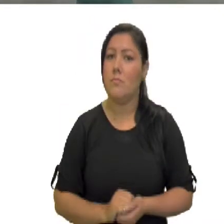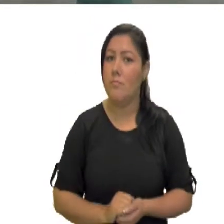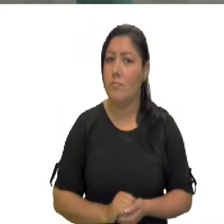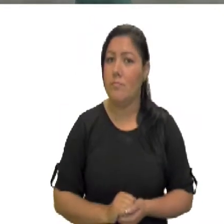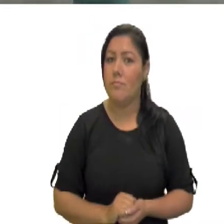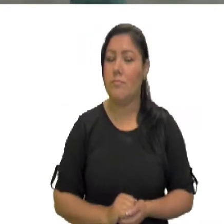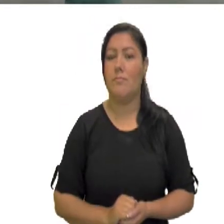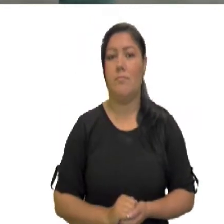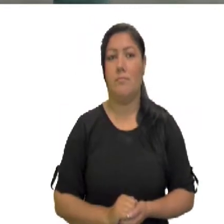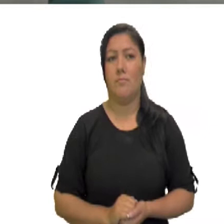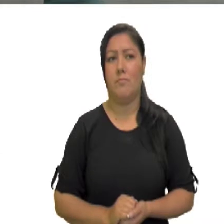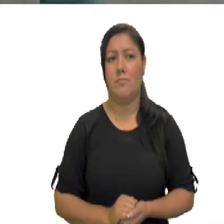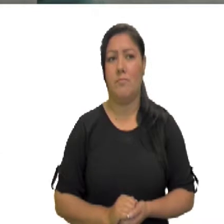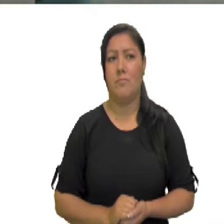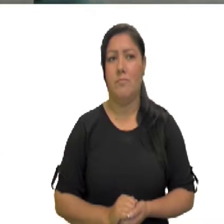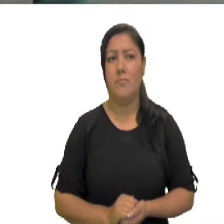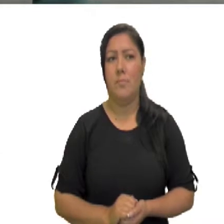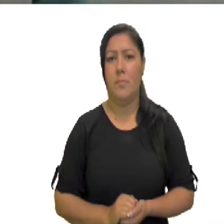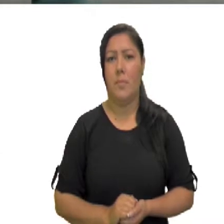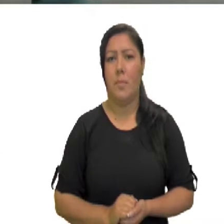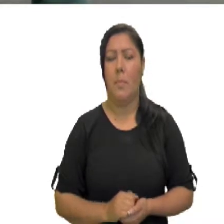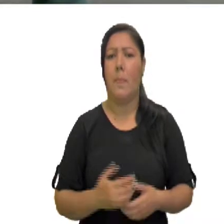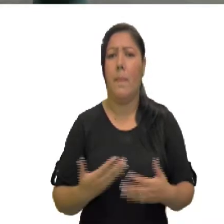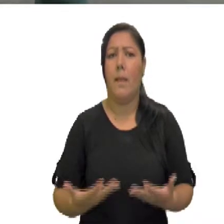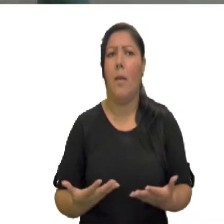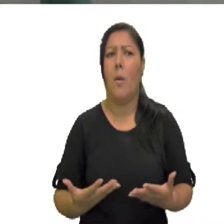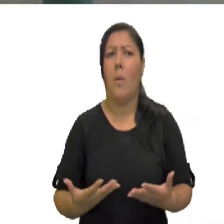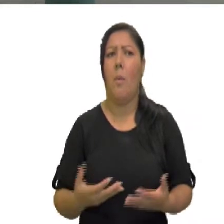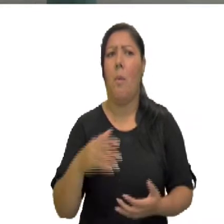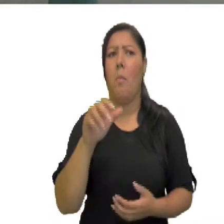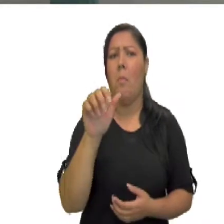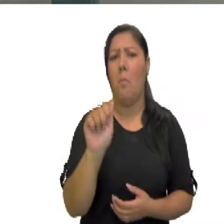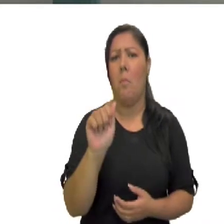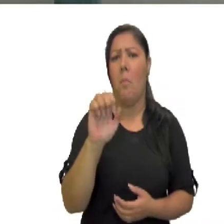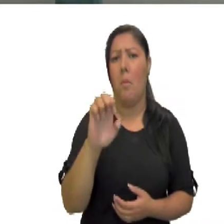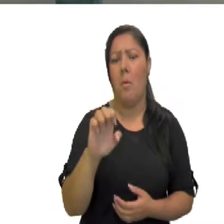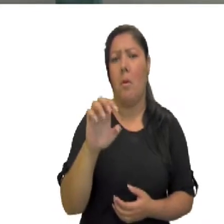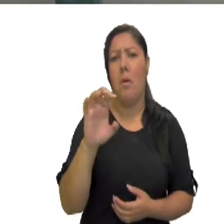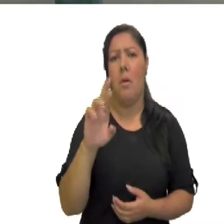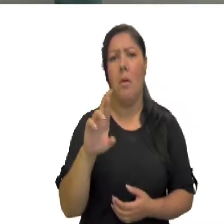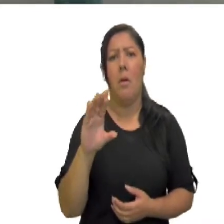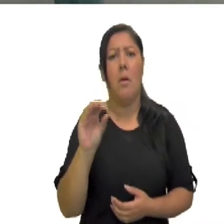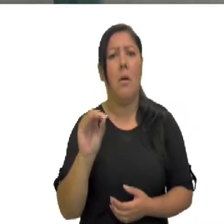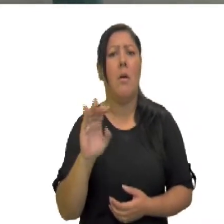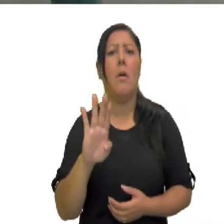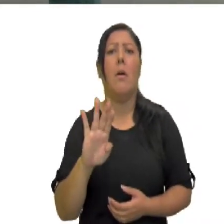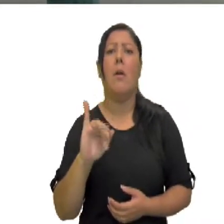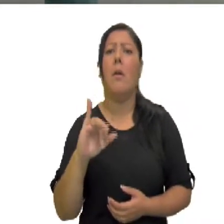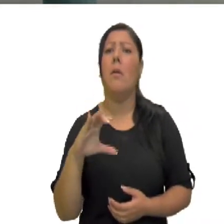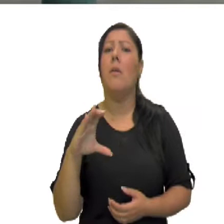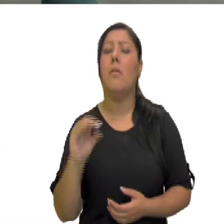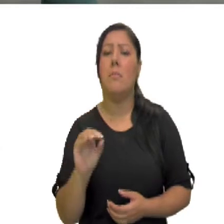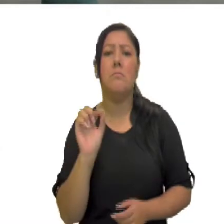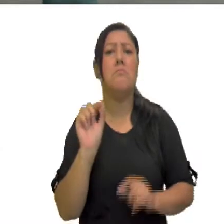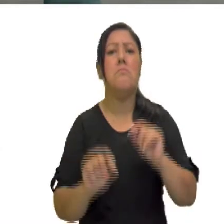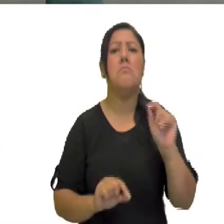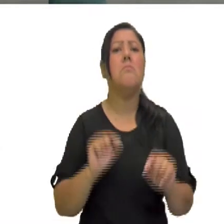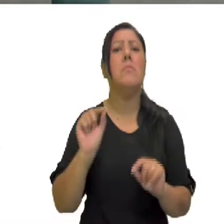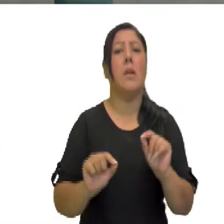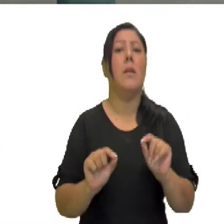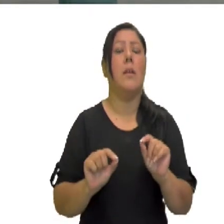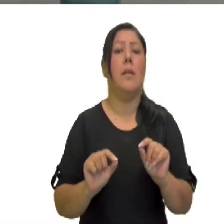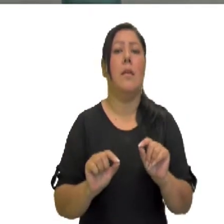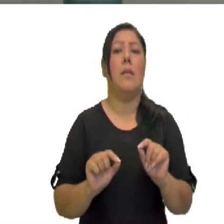Bom, o que é um ser aeróbico? Quando a gente fala, ele precisa